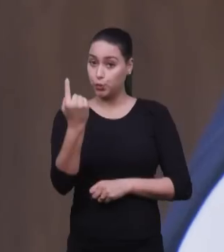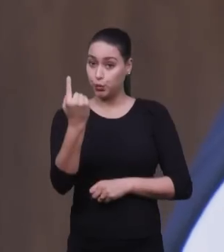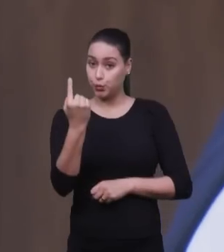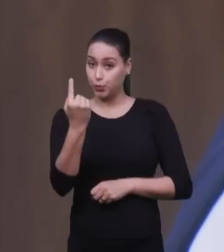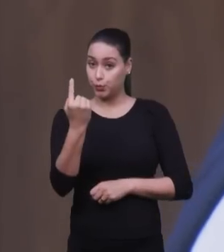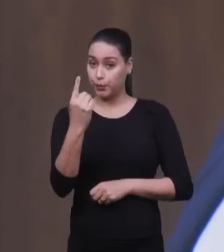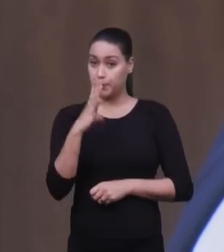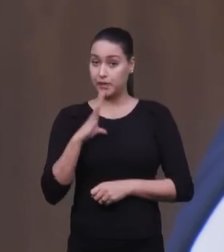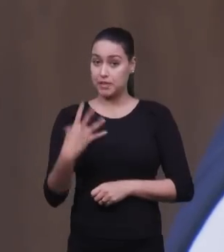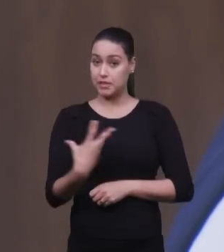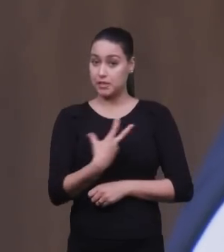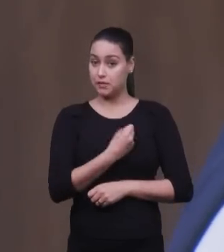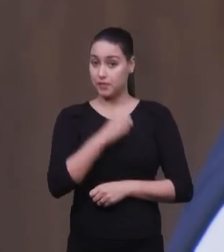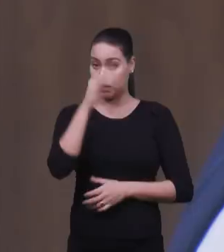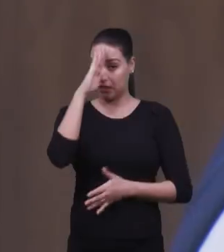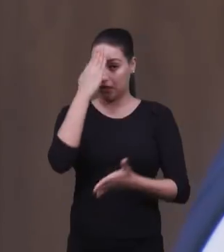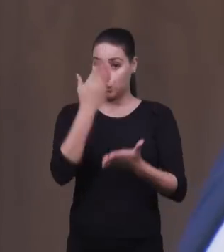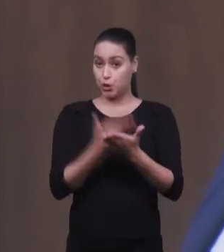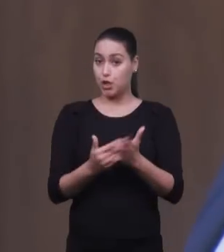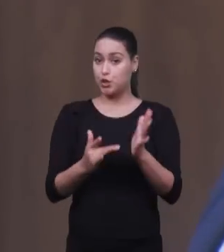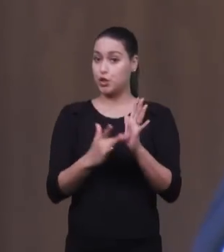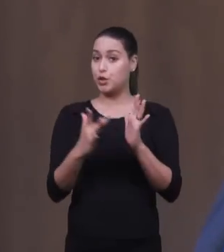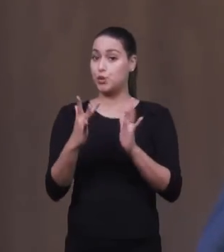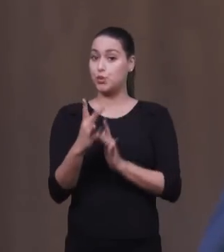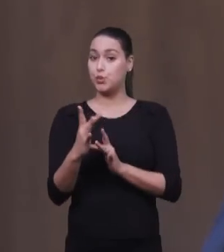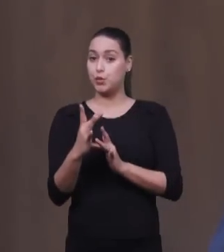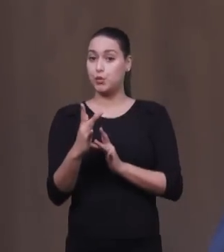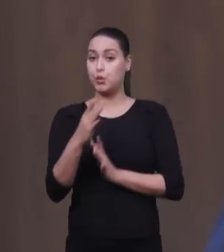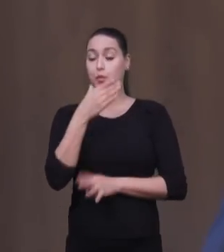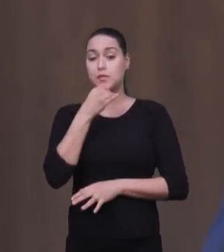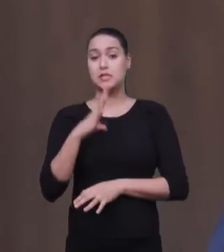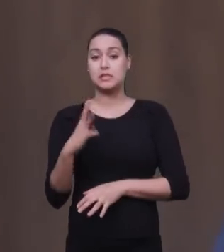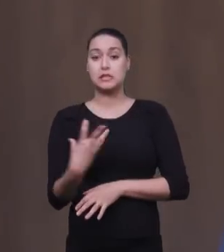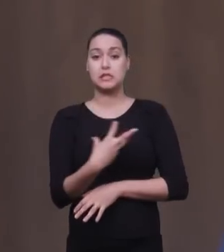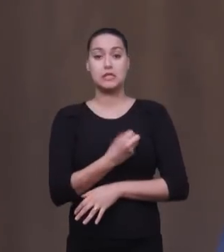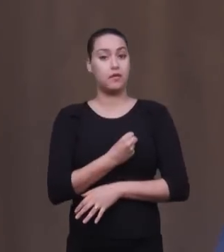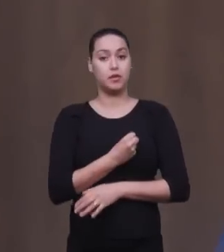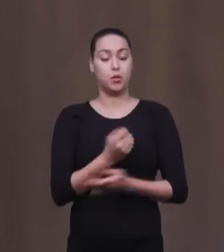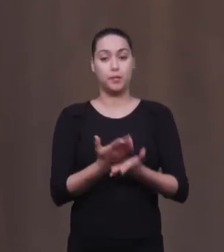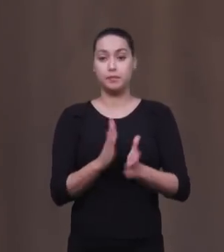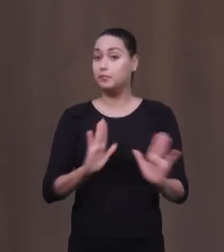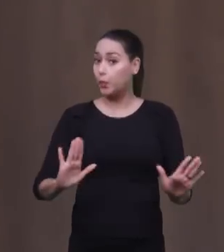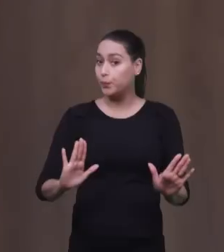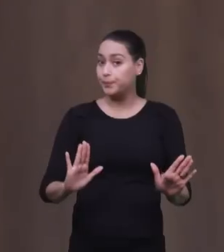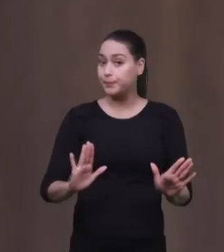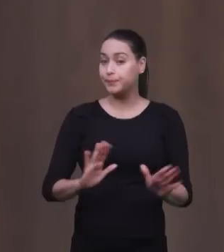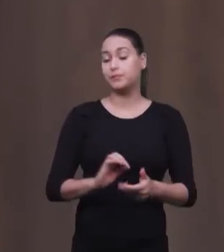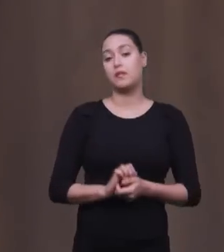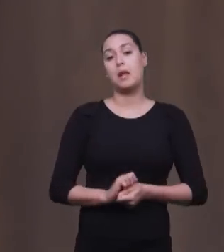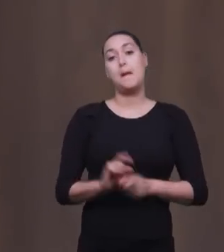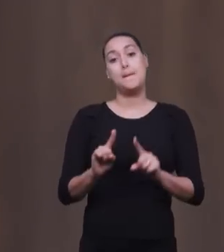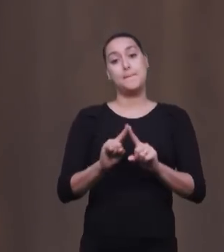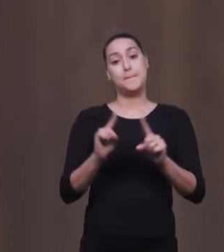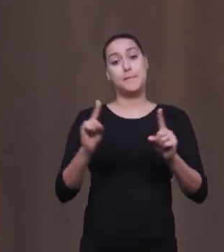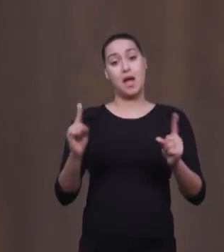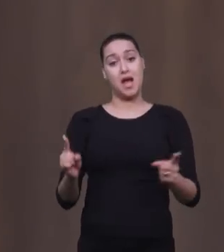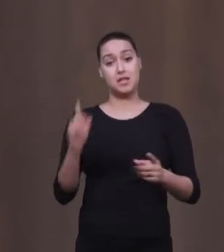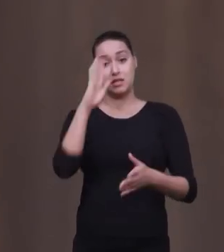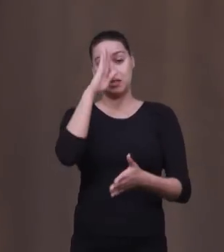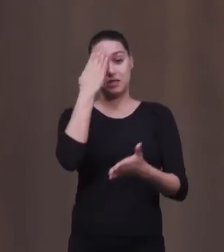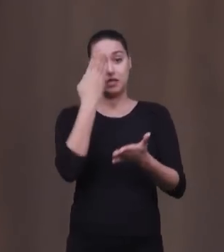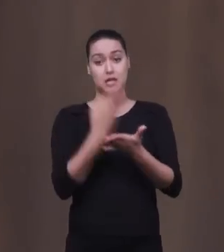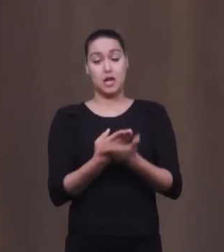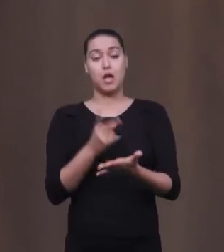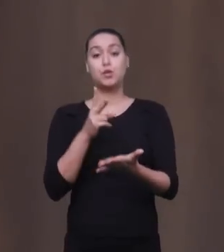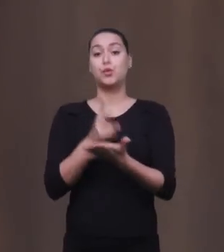para a salvação se chama crer em Jesus Cristo como Salvador, ponto. Agora, a questão de crer